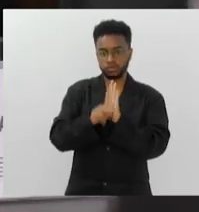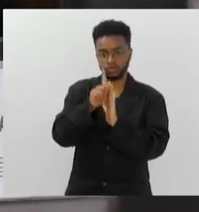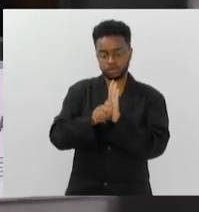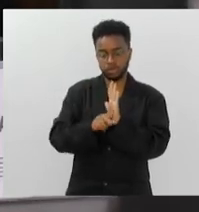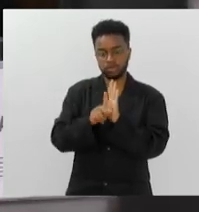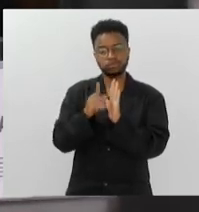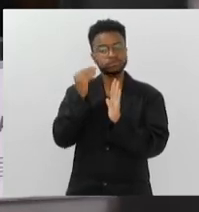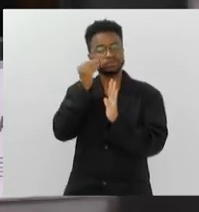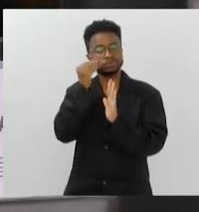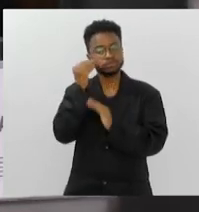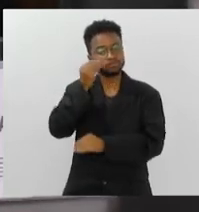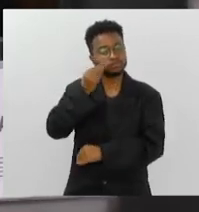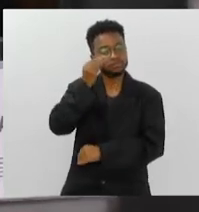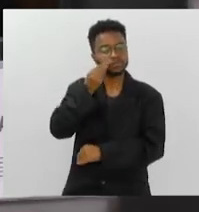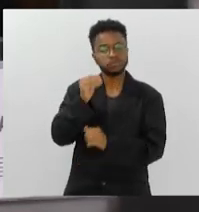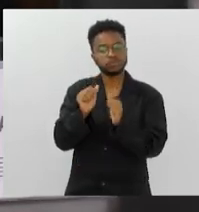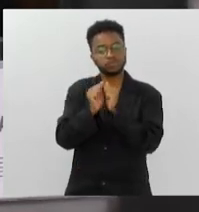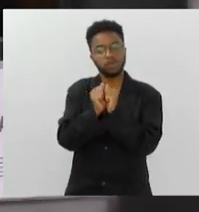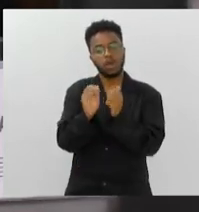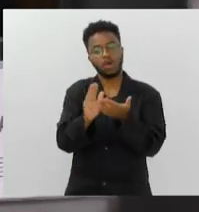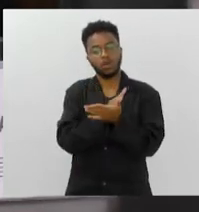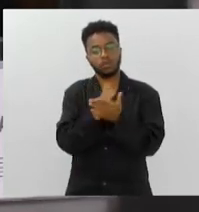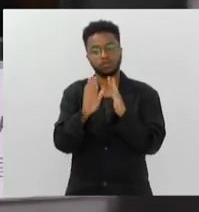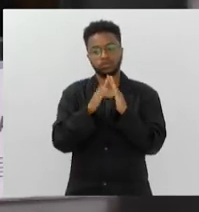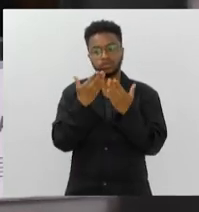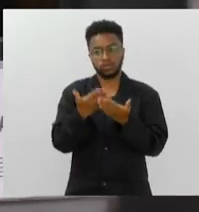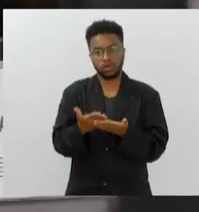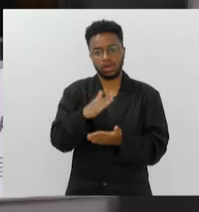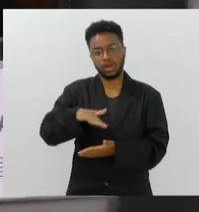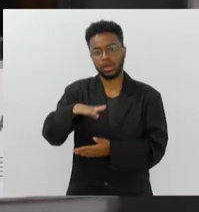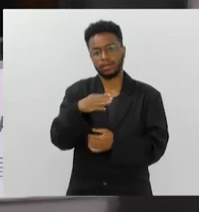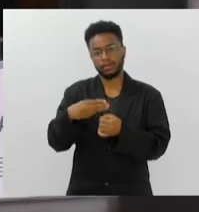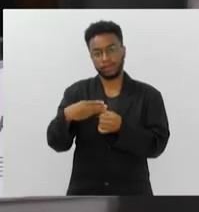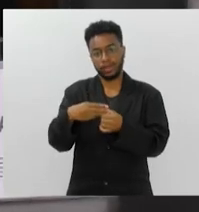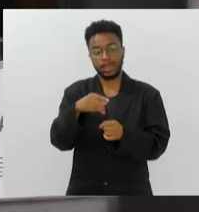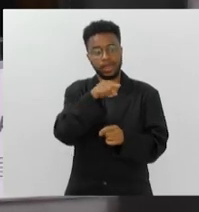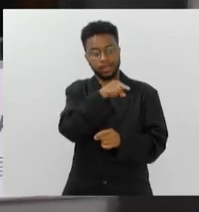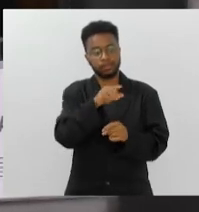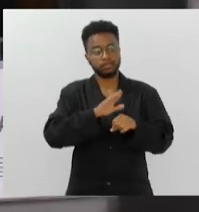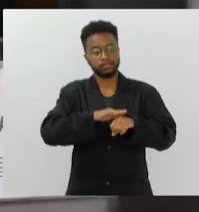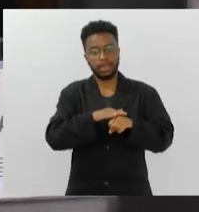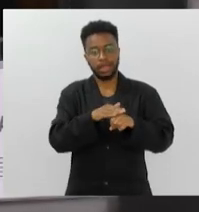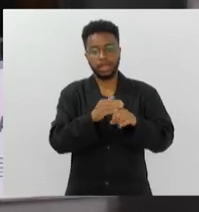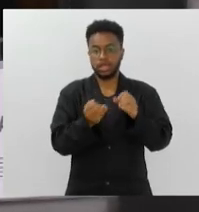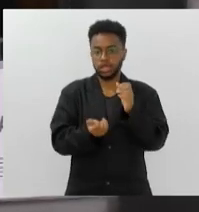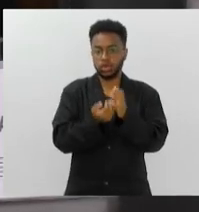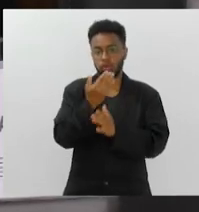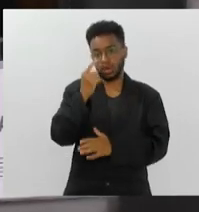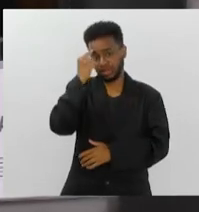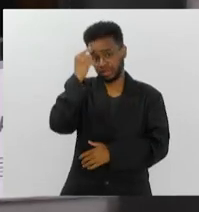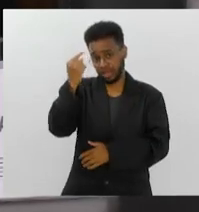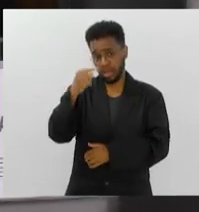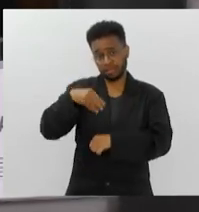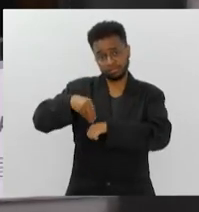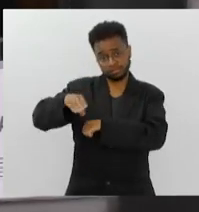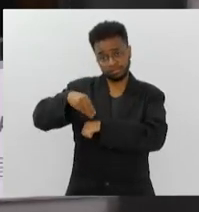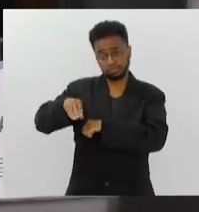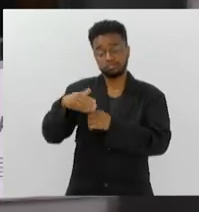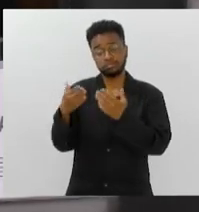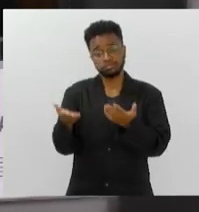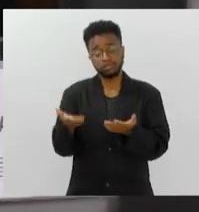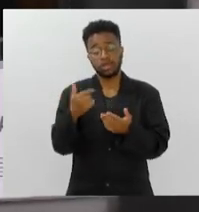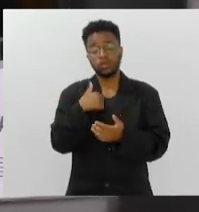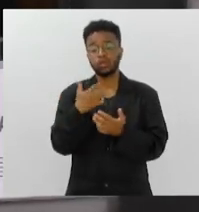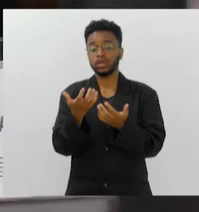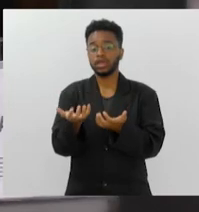com algumas escolas da rede municipal, onde o senhor Orlandino levou o seu ideal. E eu gostaria, sabe, senhor